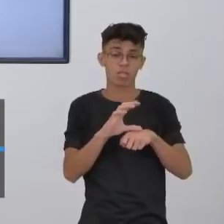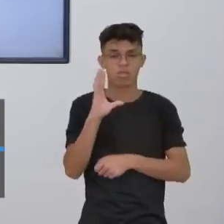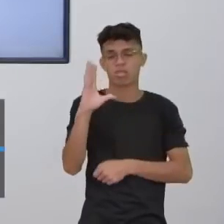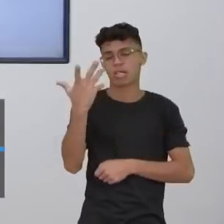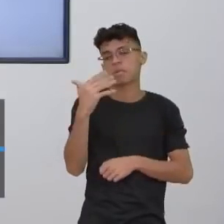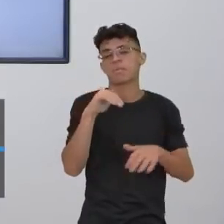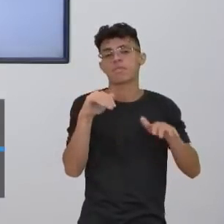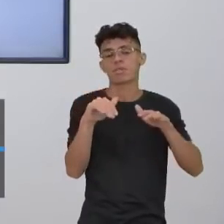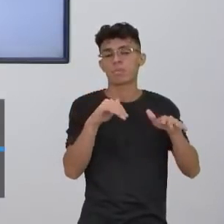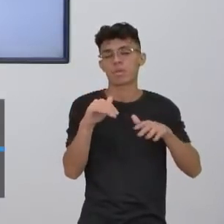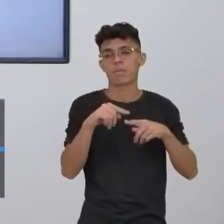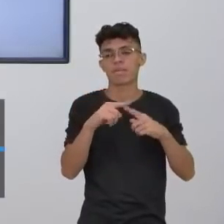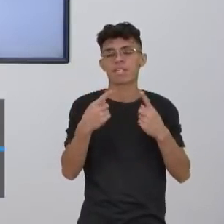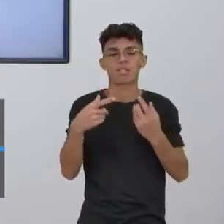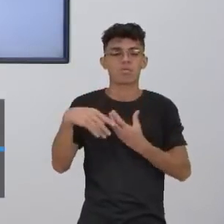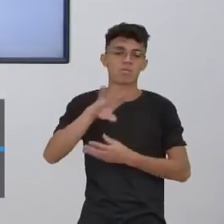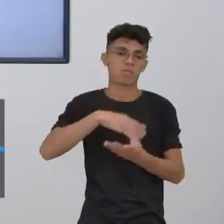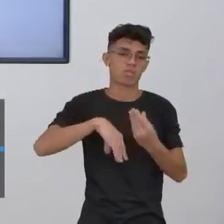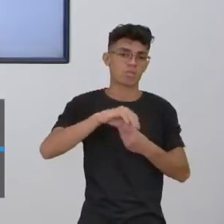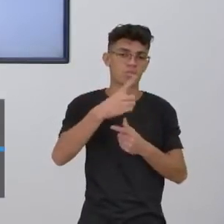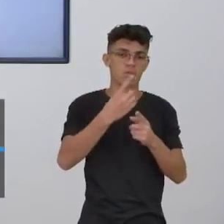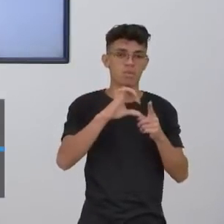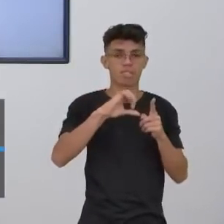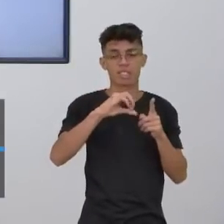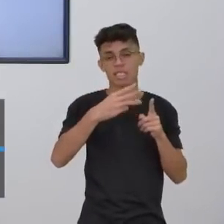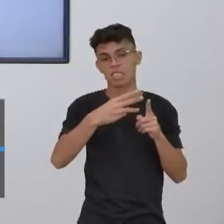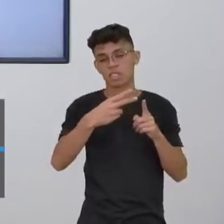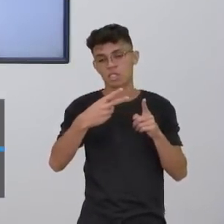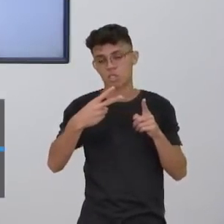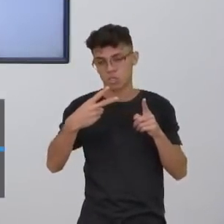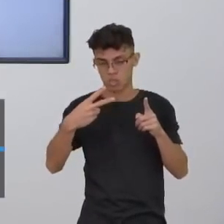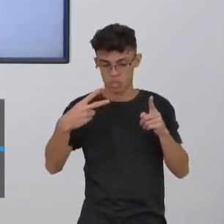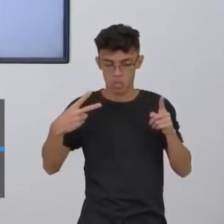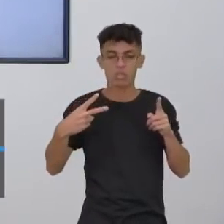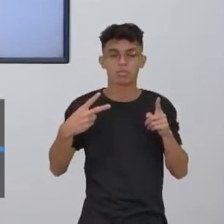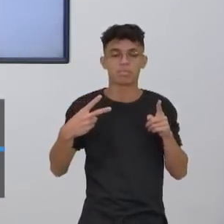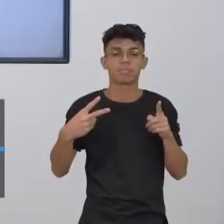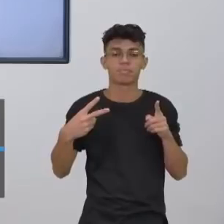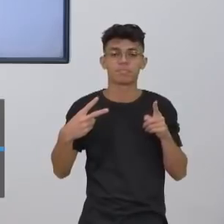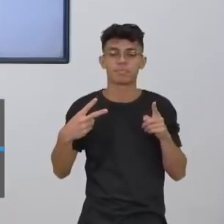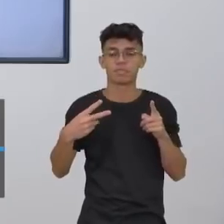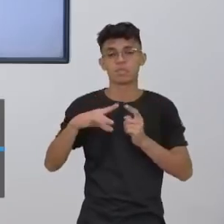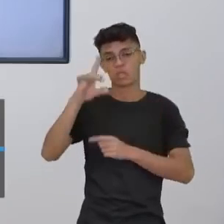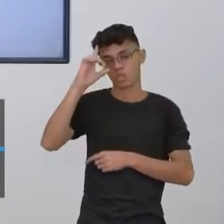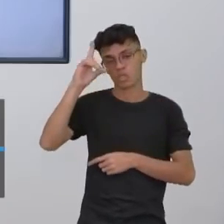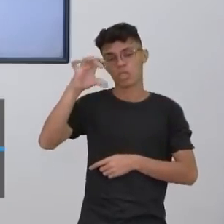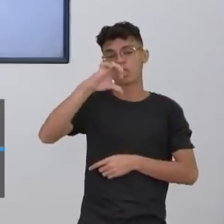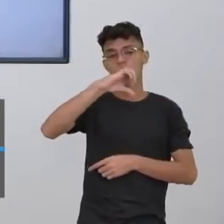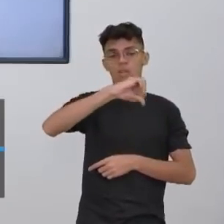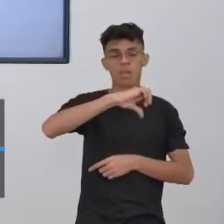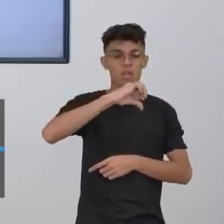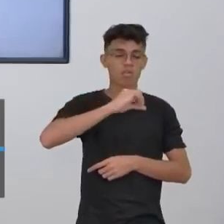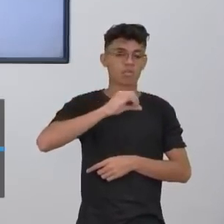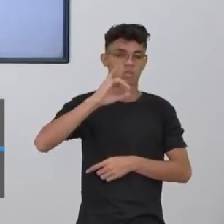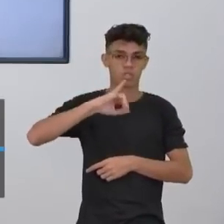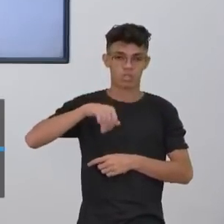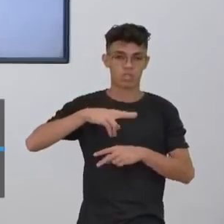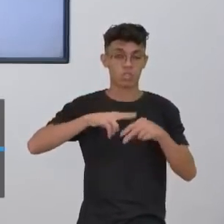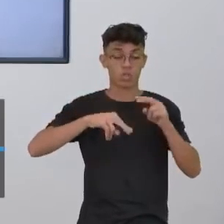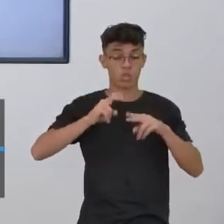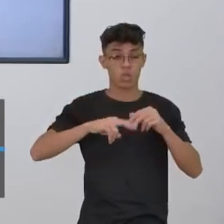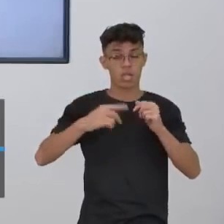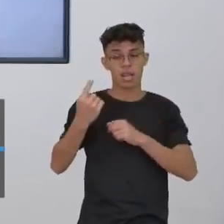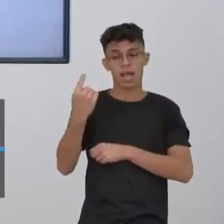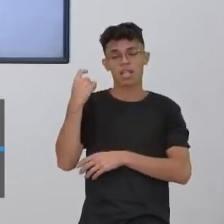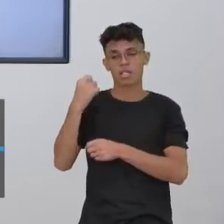E aí, a Revolução de 1932, ela é deflagrada aí no dia 9 de julho daquele